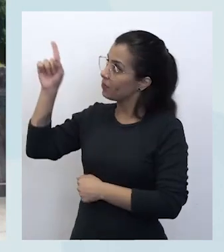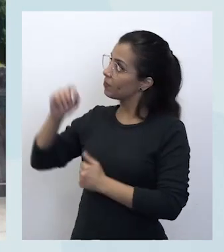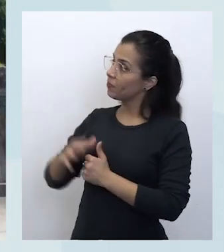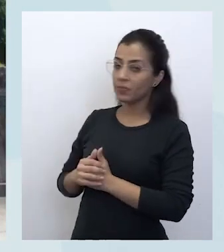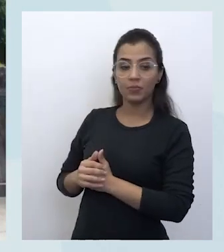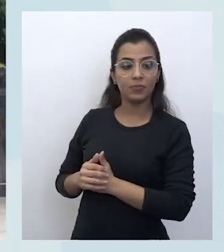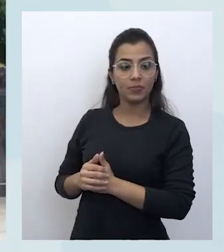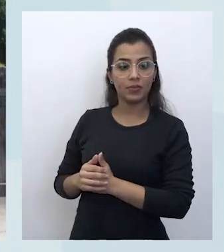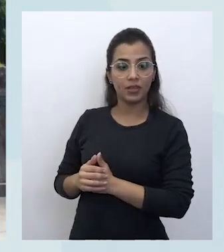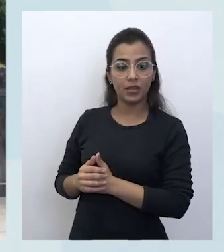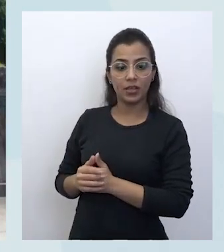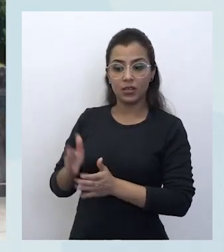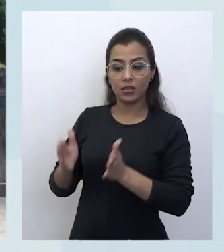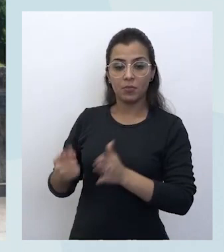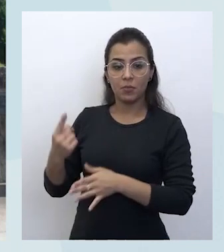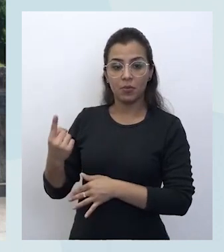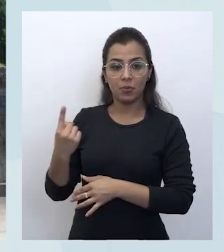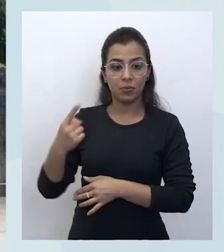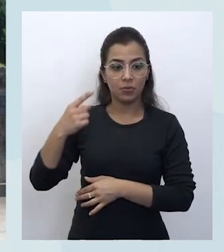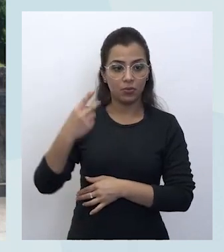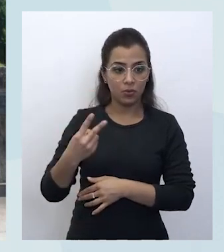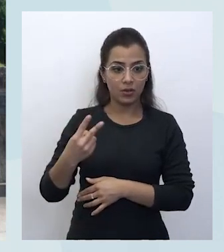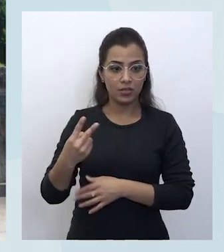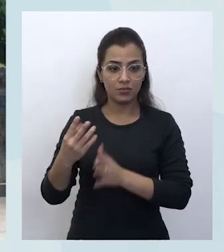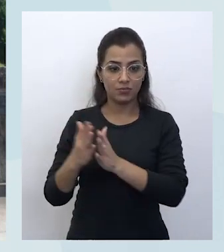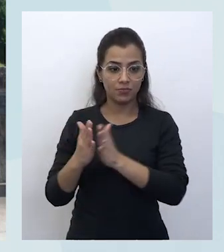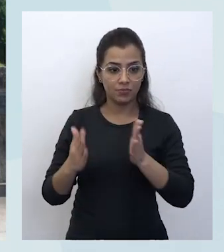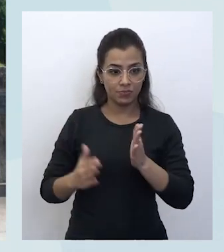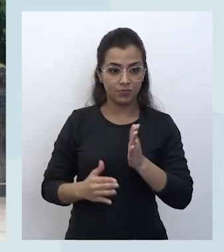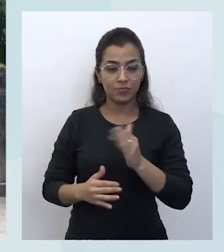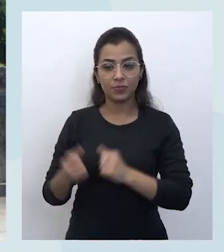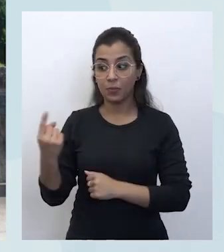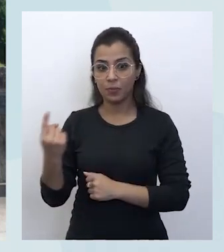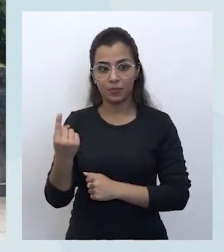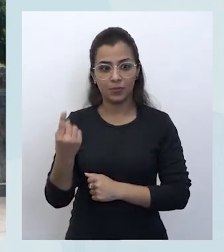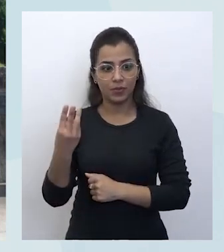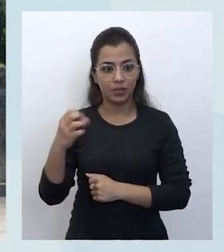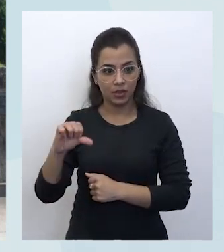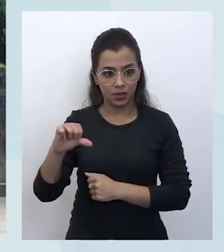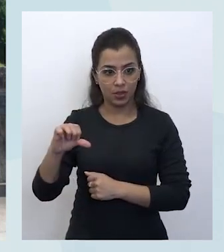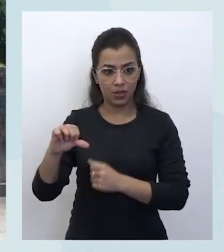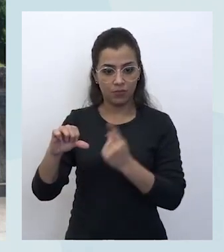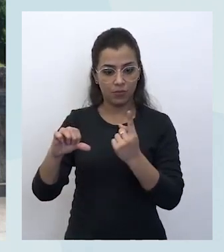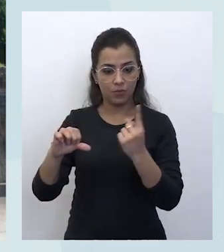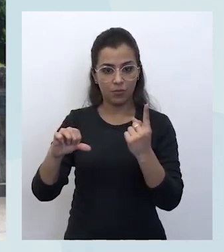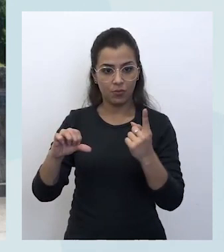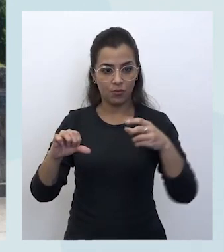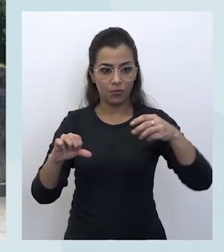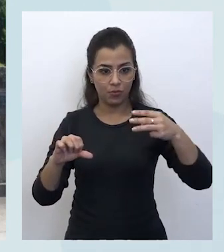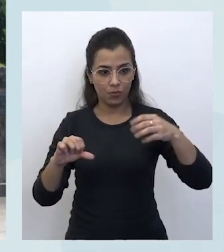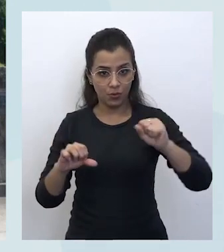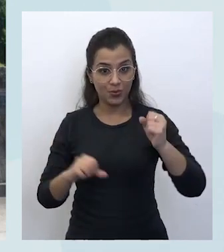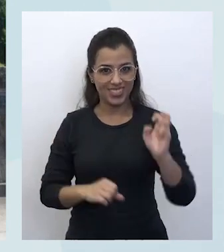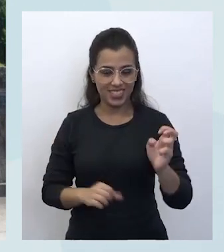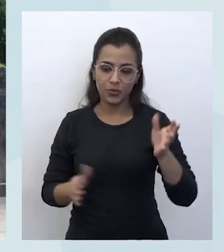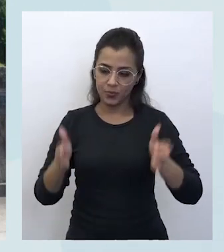de 1139 a 6 de dezembro de 1185. A vida nos castelos e as lutas por conquistas,